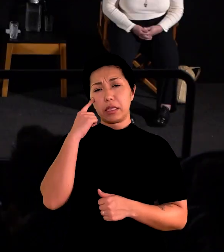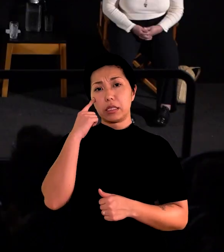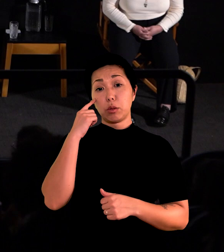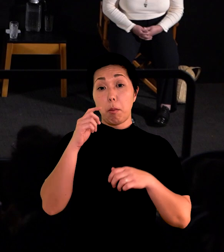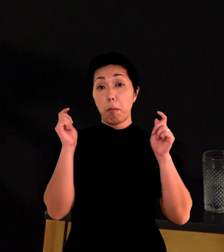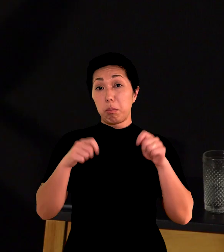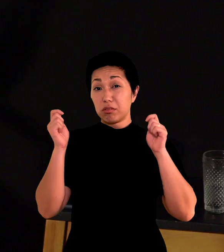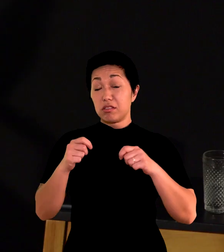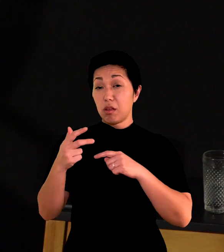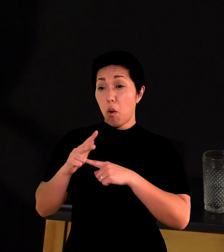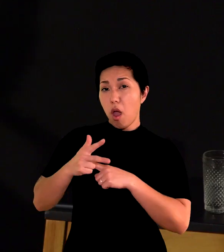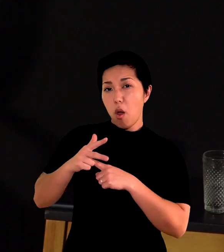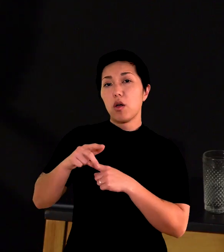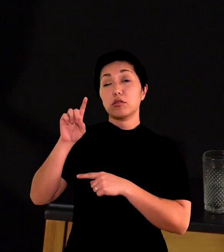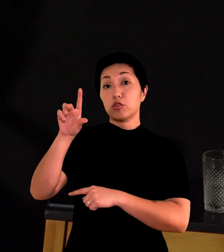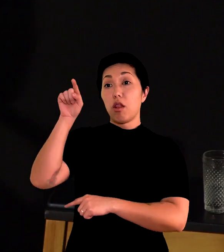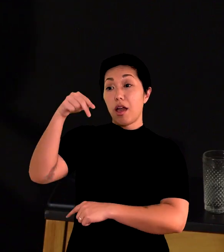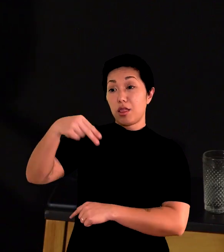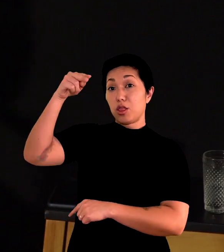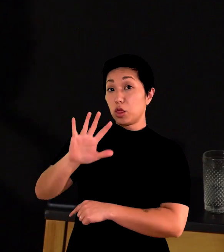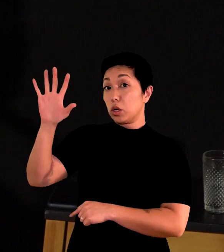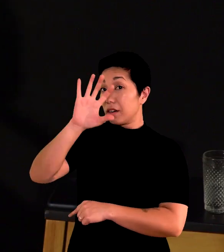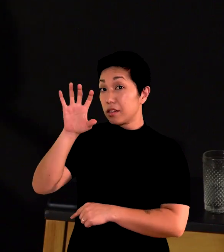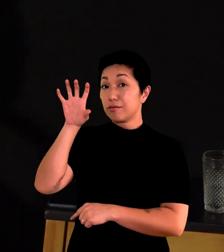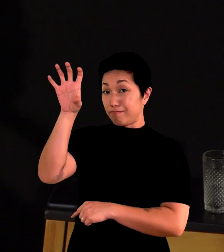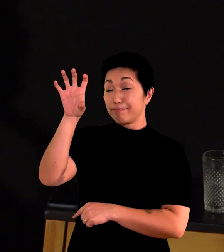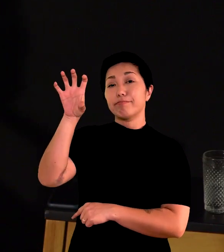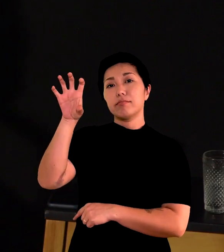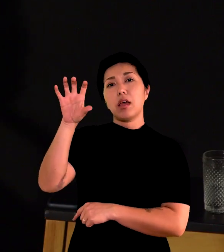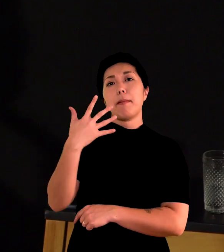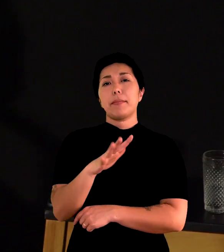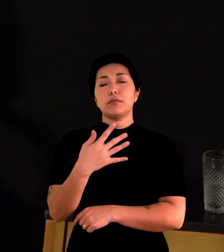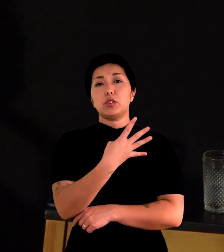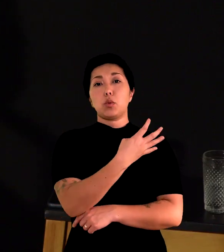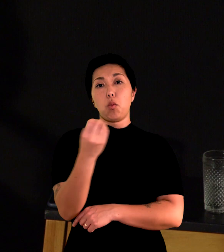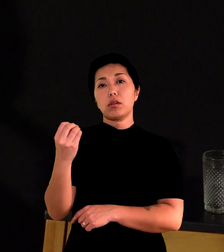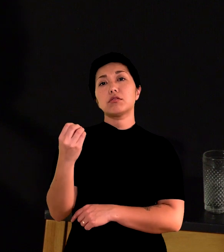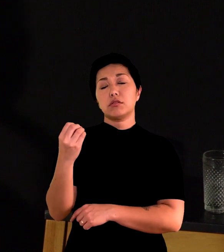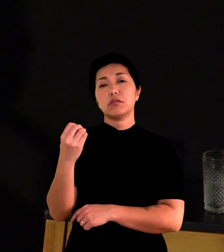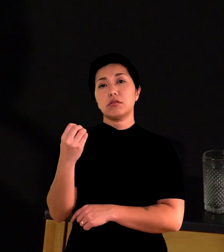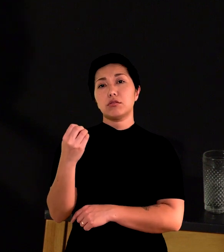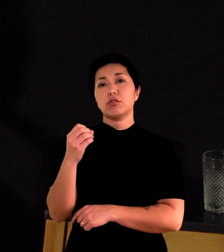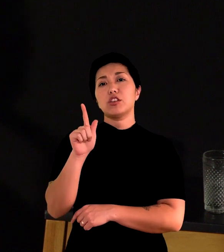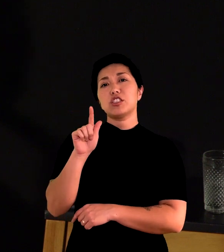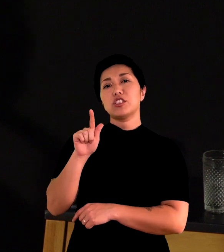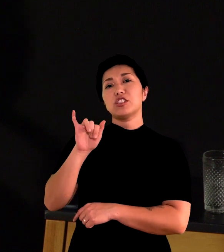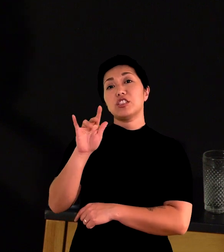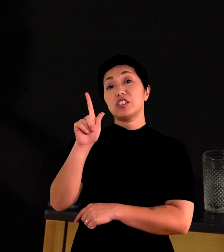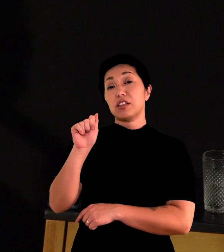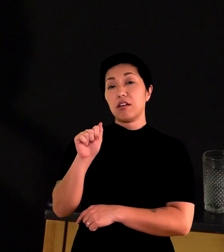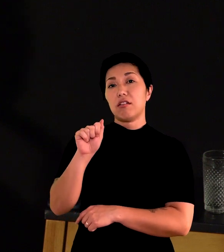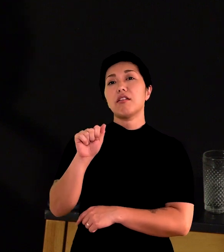mas o potencial eólico que a gente tem só no Nordeste, na região Nordeste, é uma coisa da ordem de